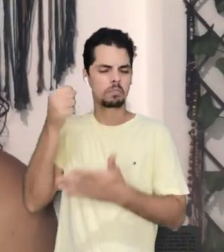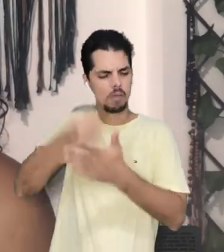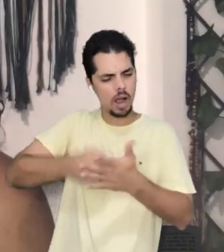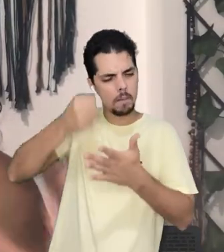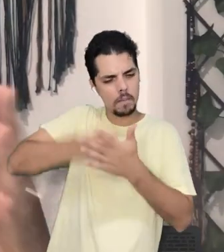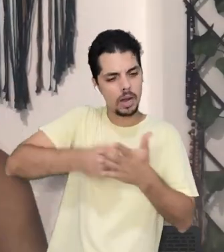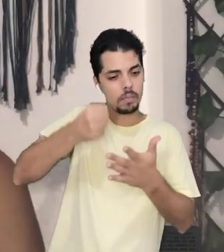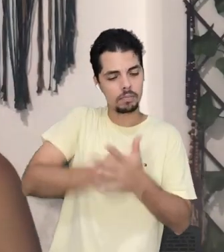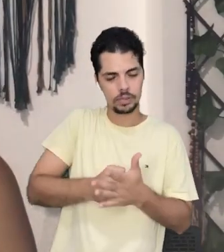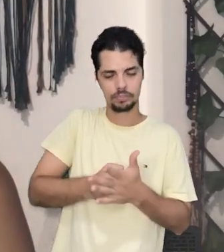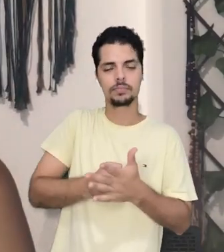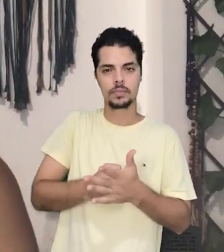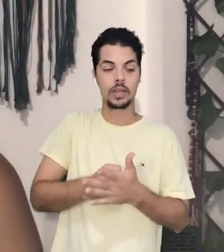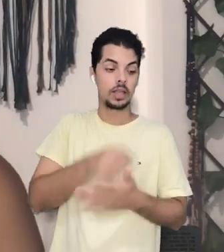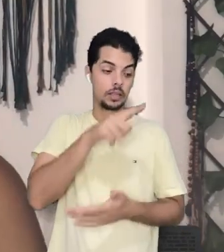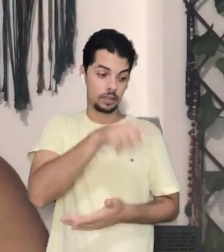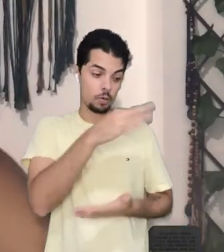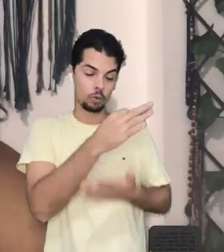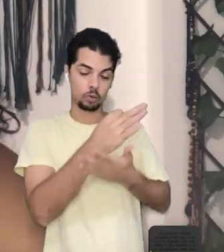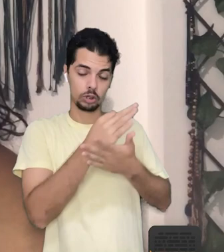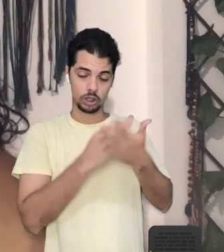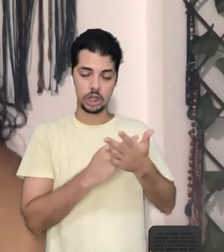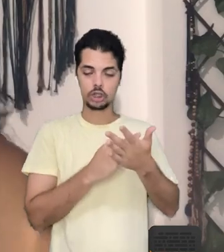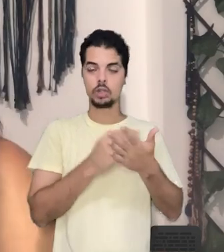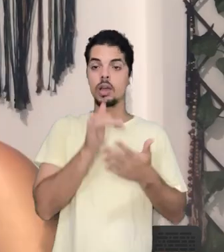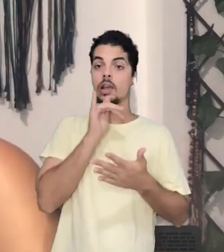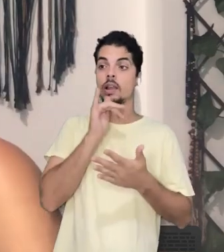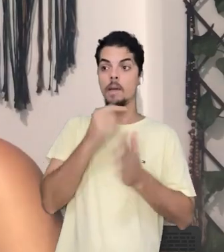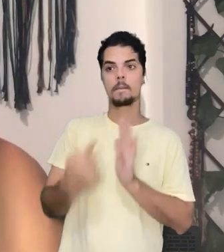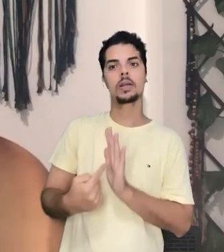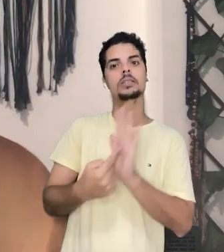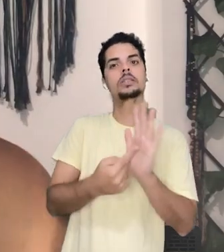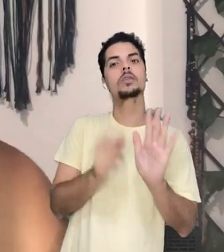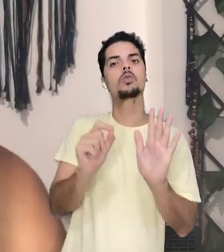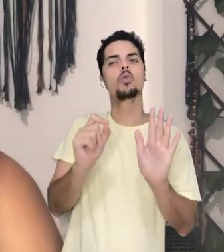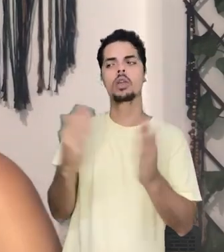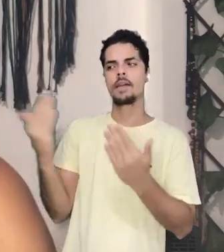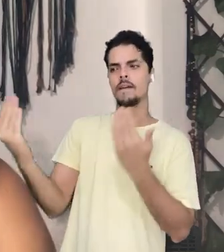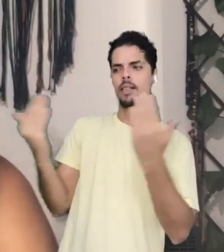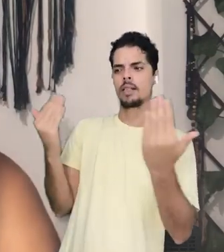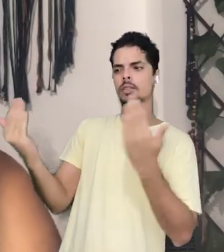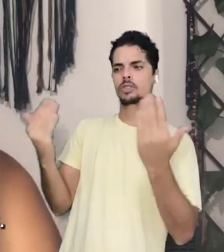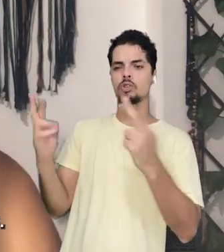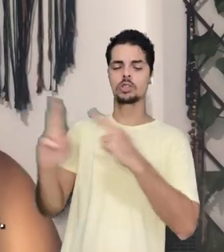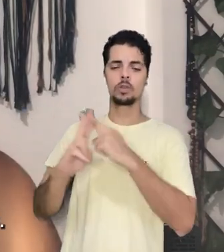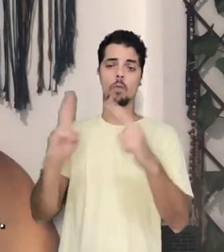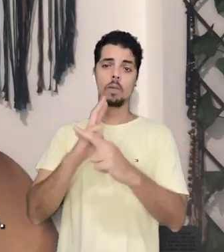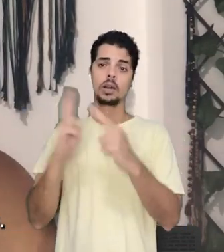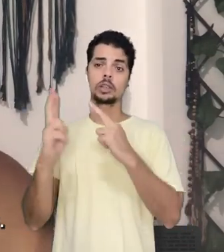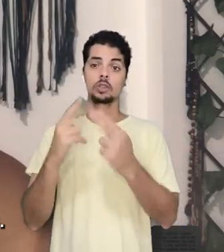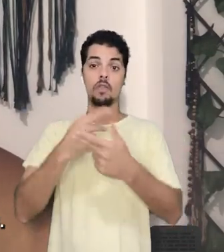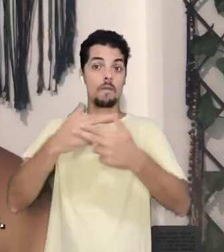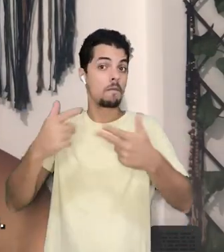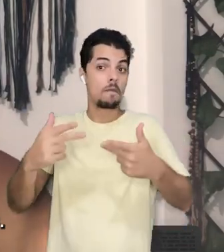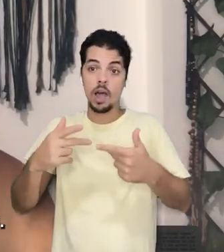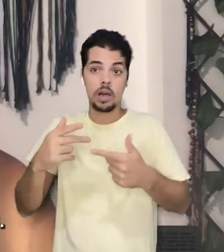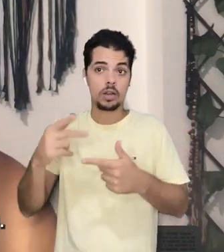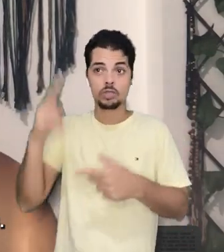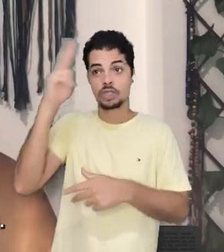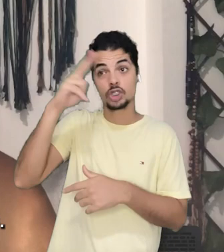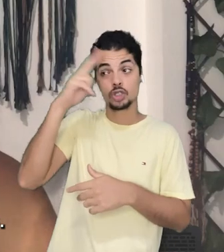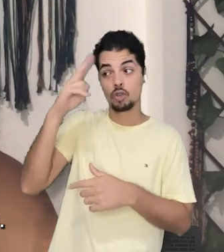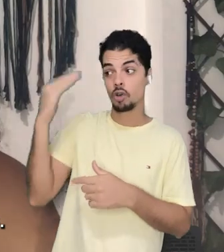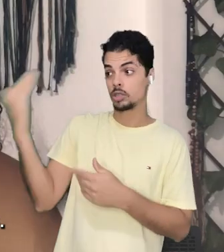casos, mas suas conexões. Outro ponto destacado é a perspectiva dos